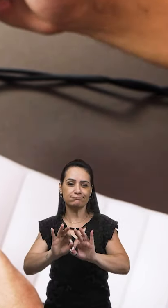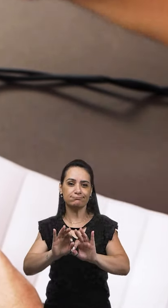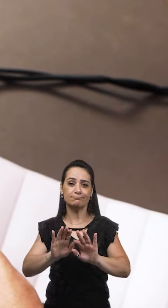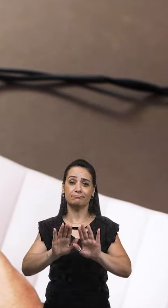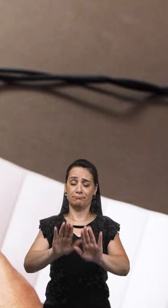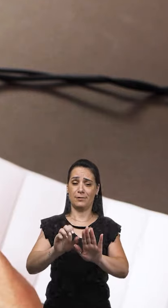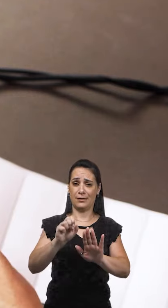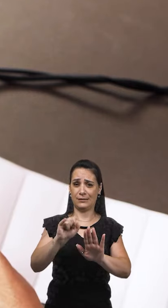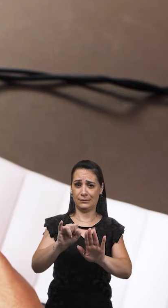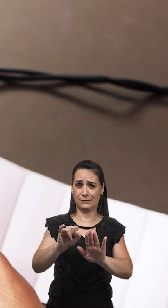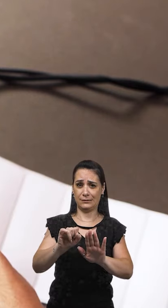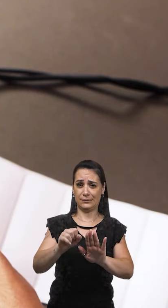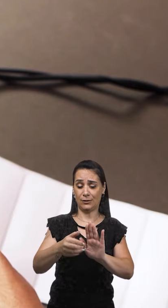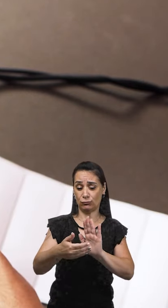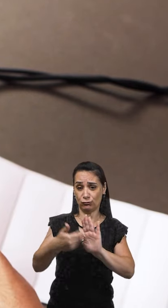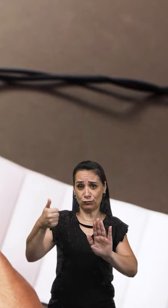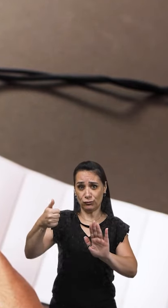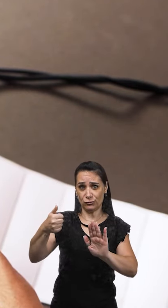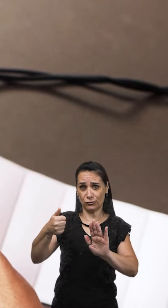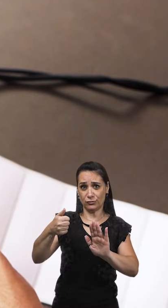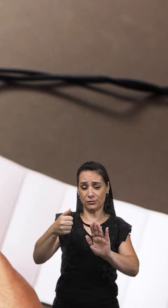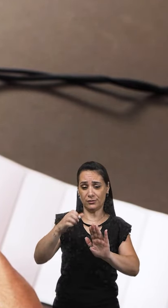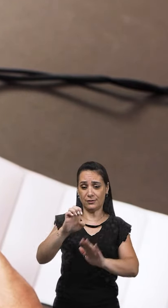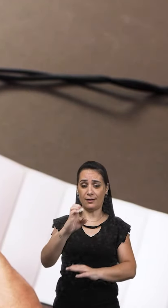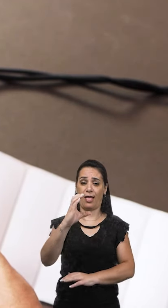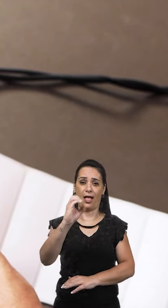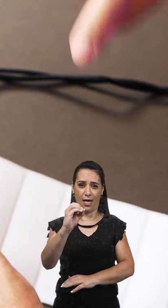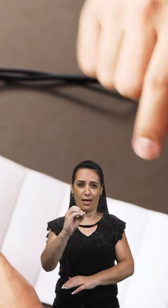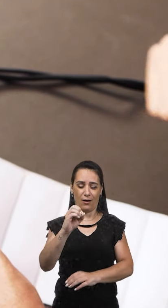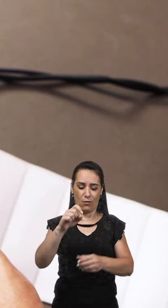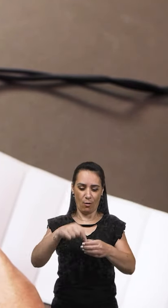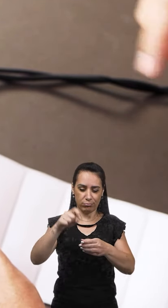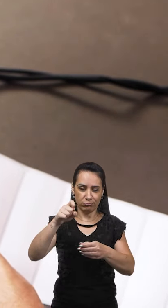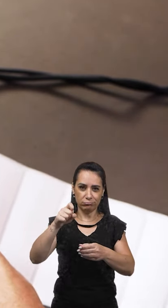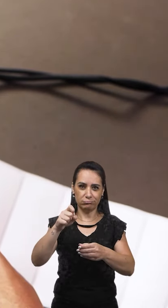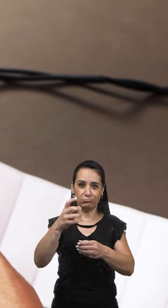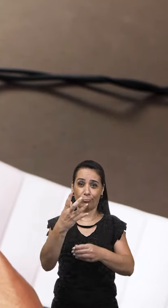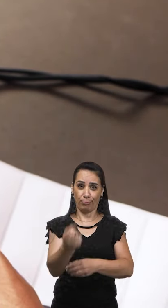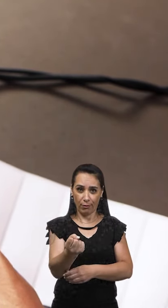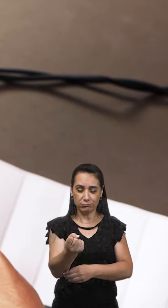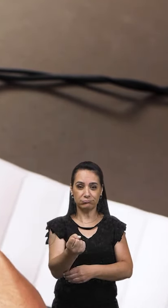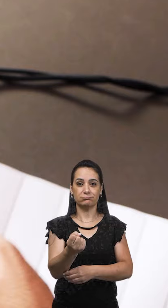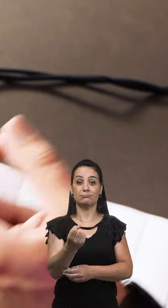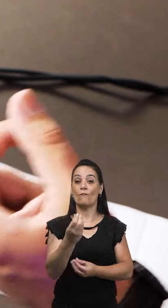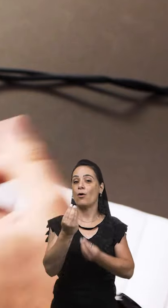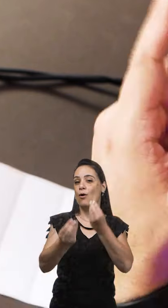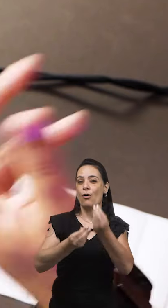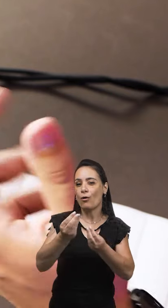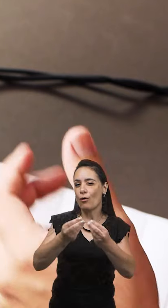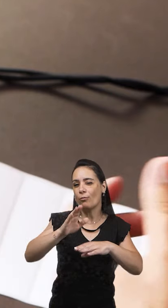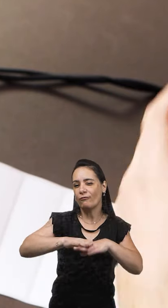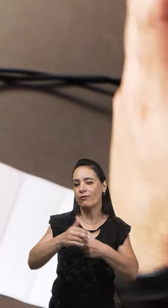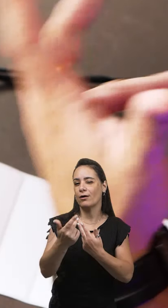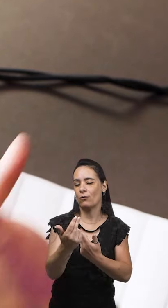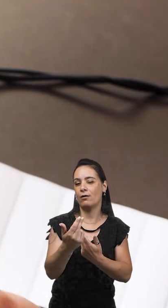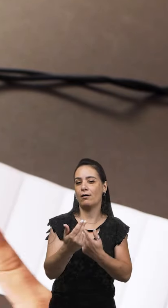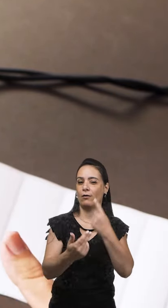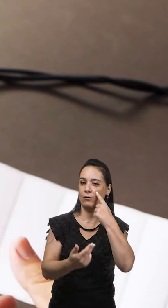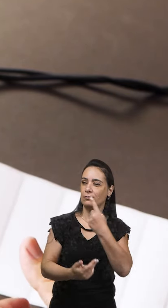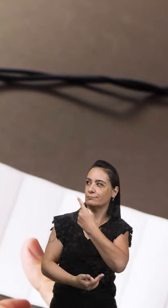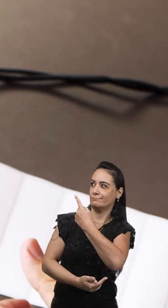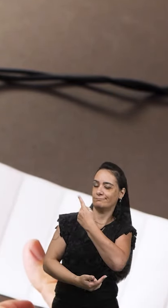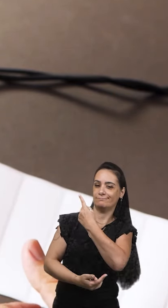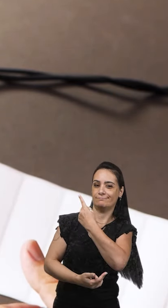calibração, tá? Agora, se eu tirar o botão Eco, se eu desligar o botão Eco, olha só como ele vai fazer a